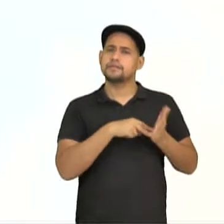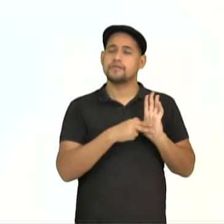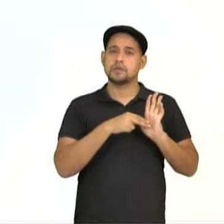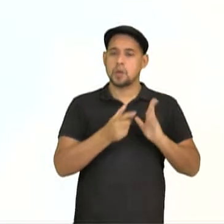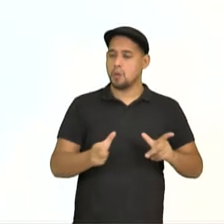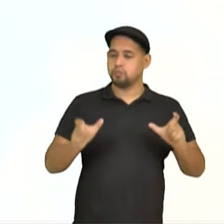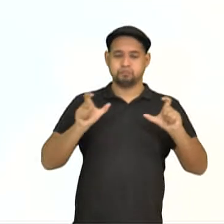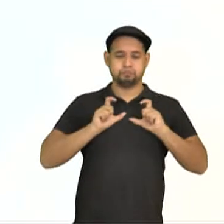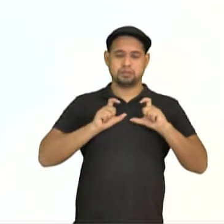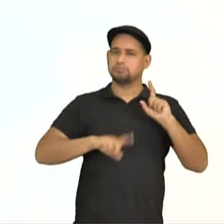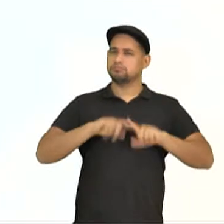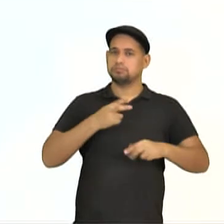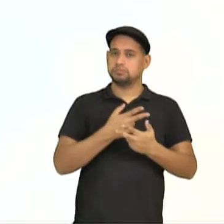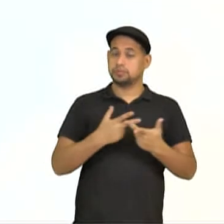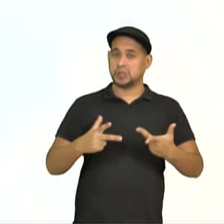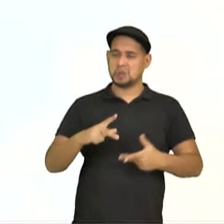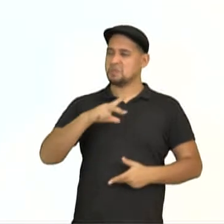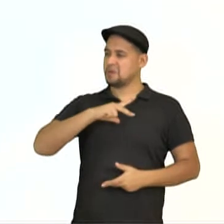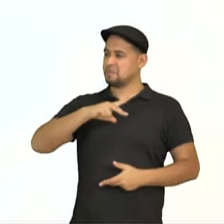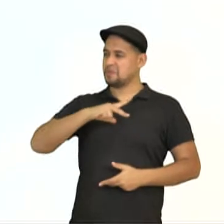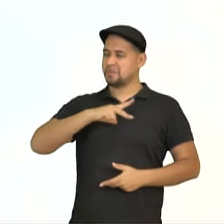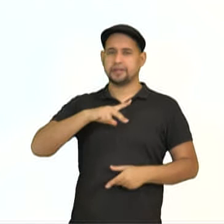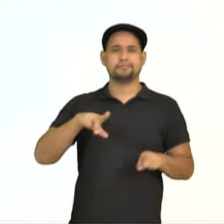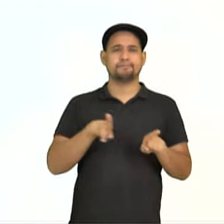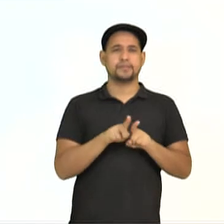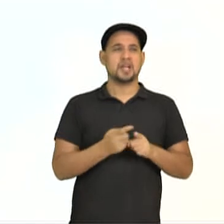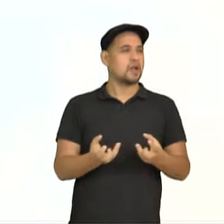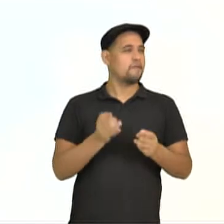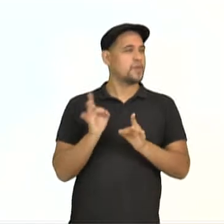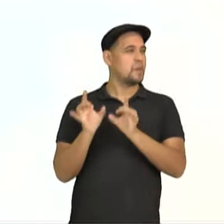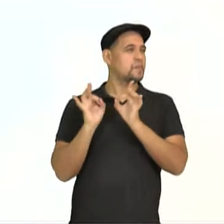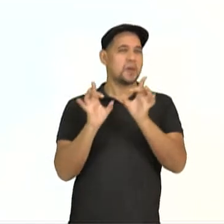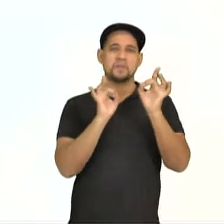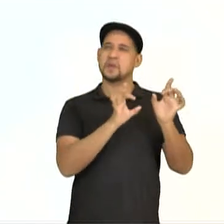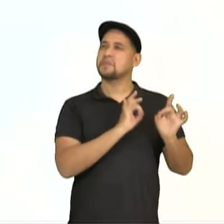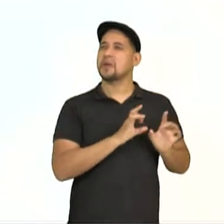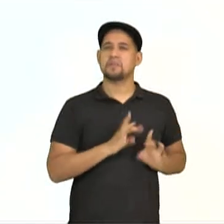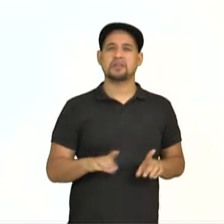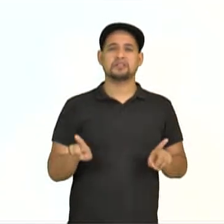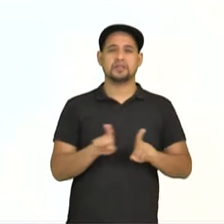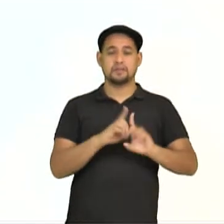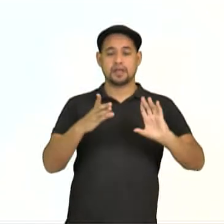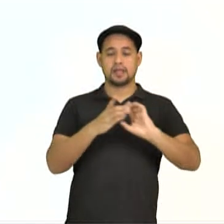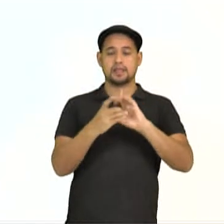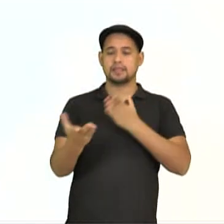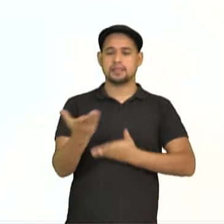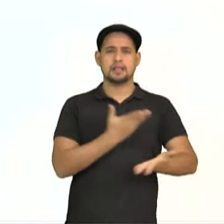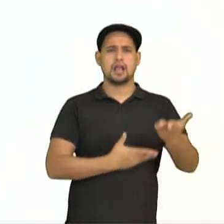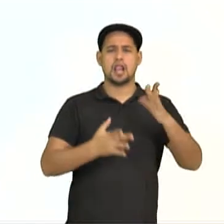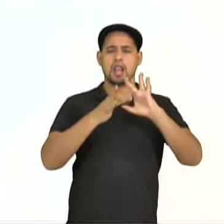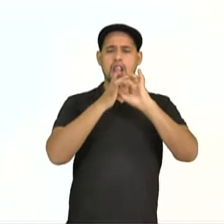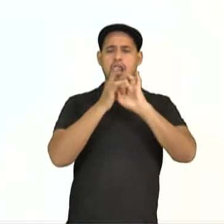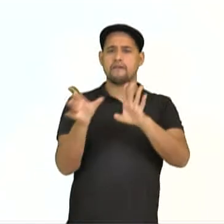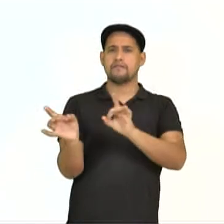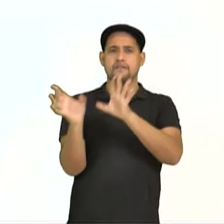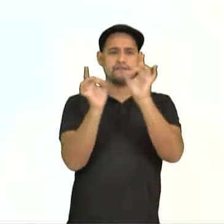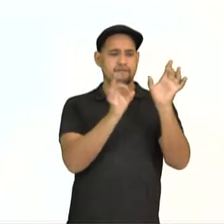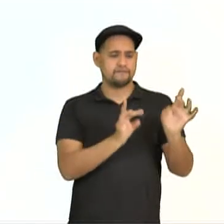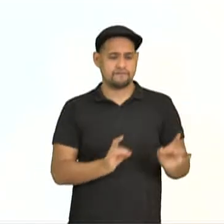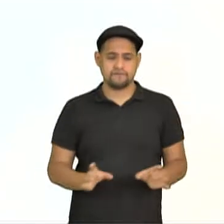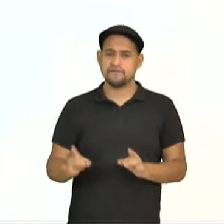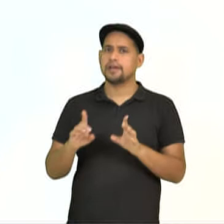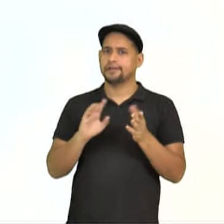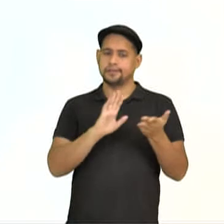riqueza material, individualismo, consumismo, democracia e livre mercado. Então